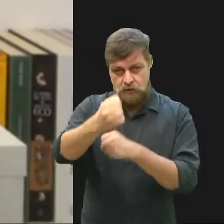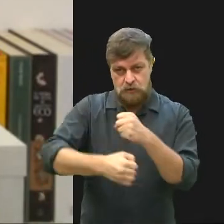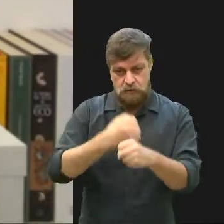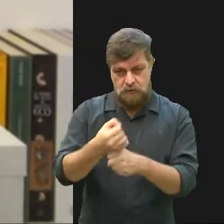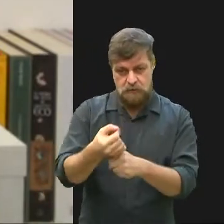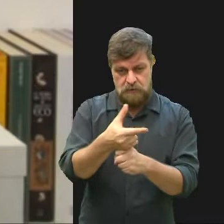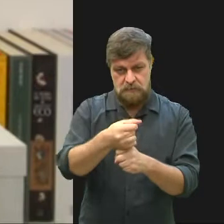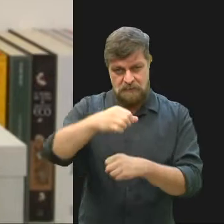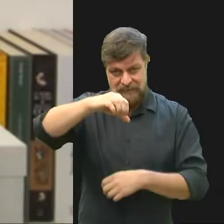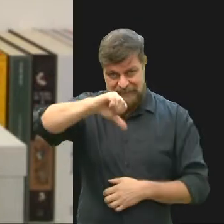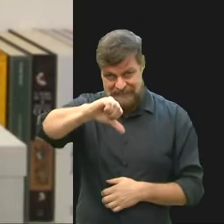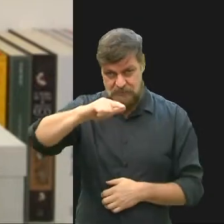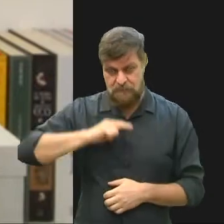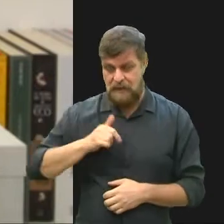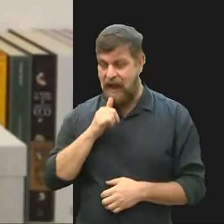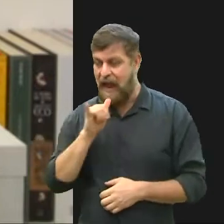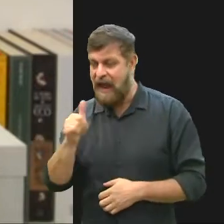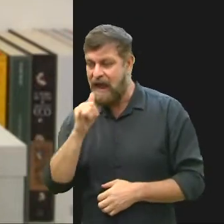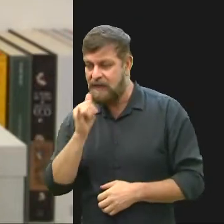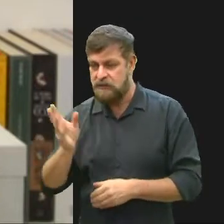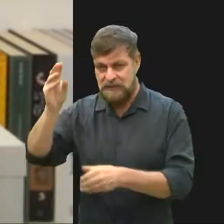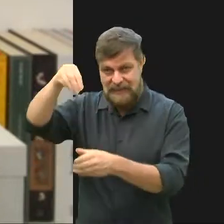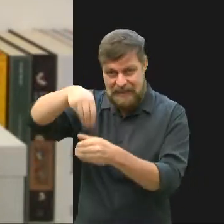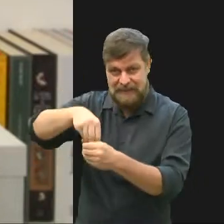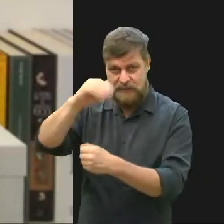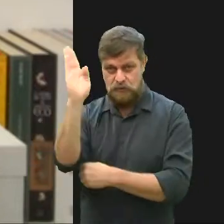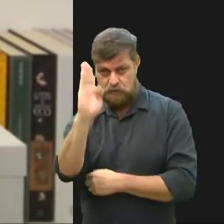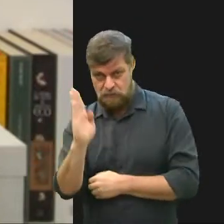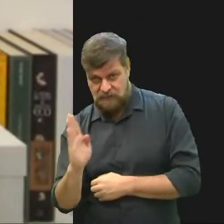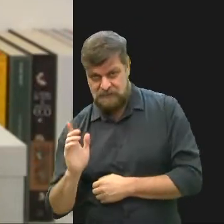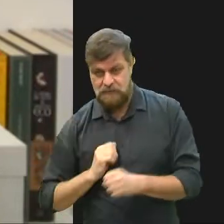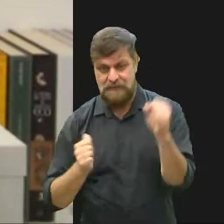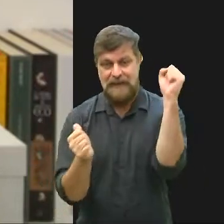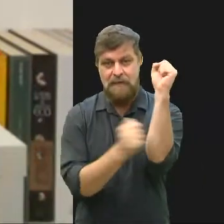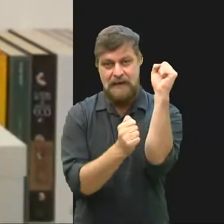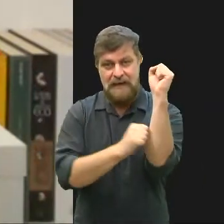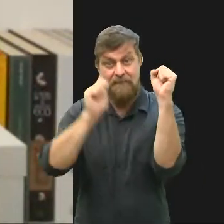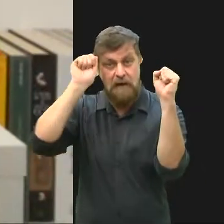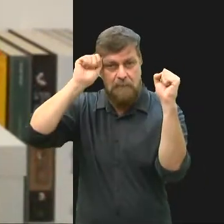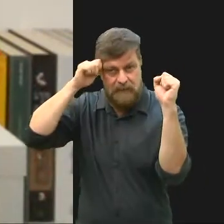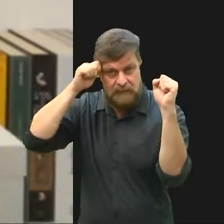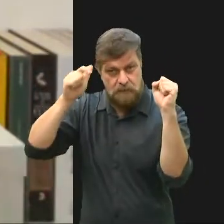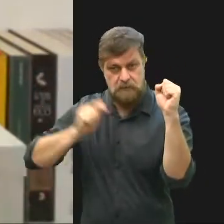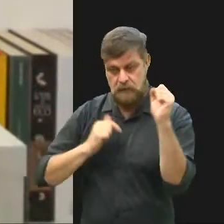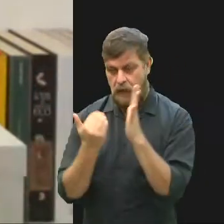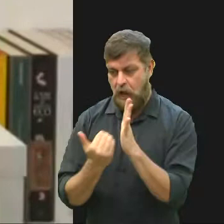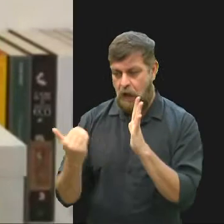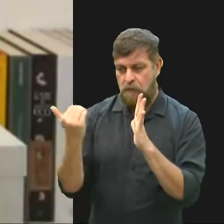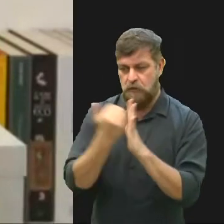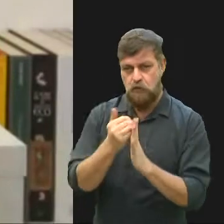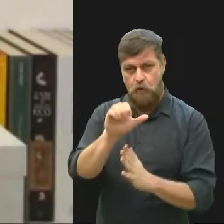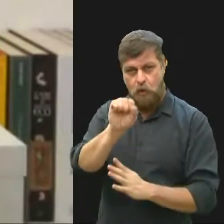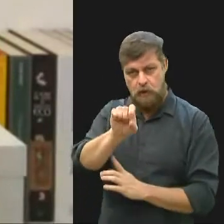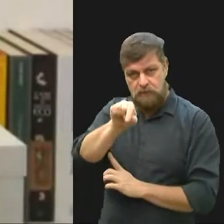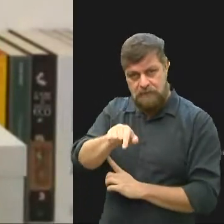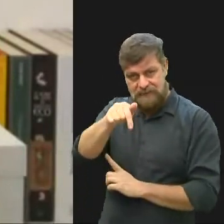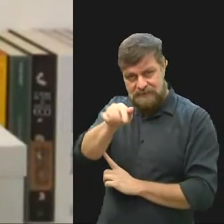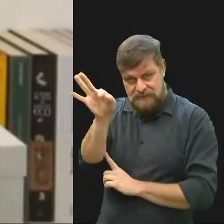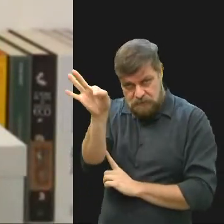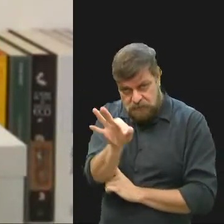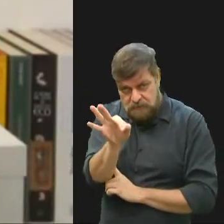essa oferta de energia interna com base na lenha e no carvão vegetal aumentou para